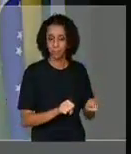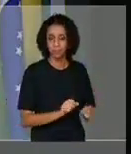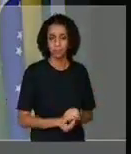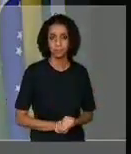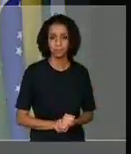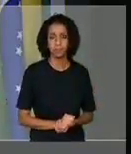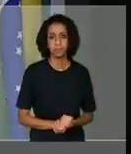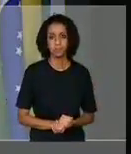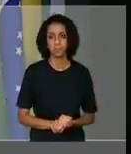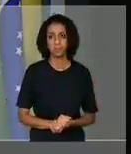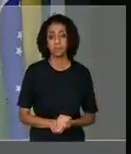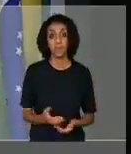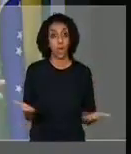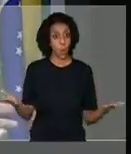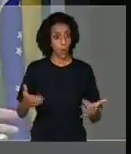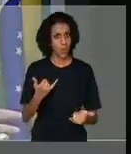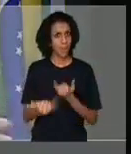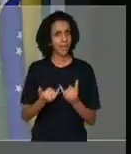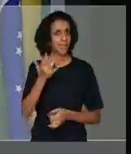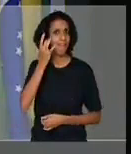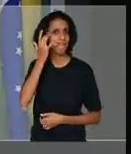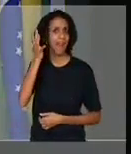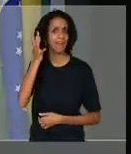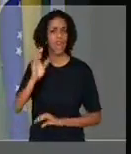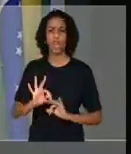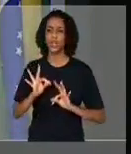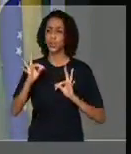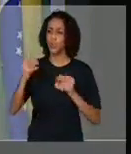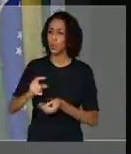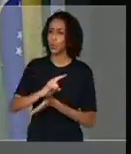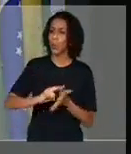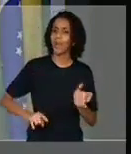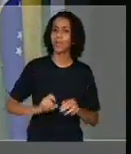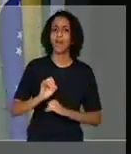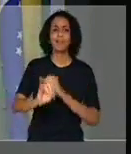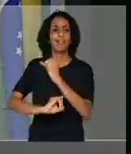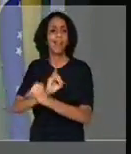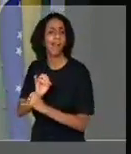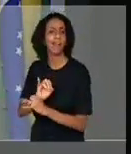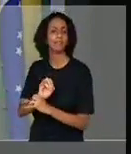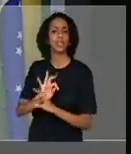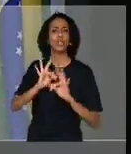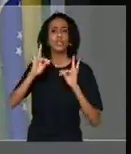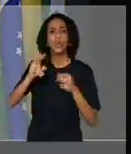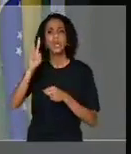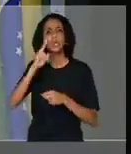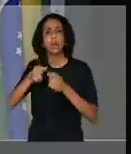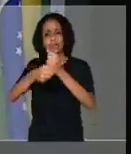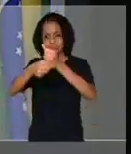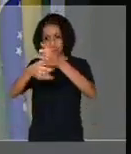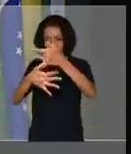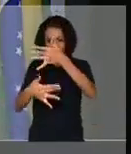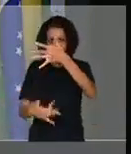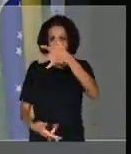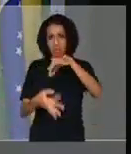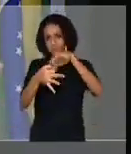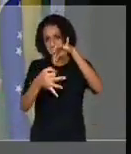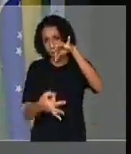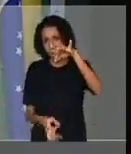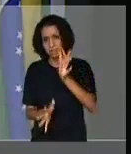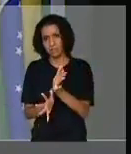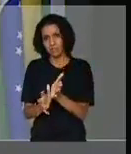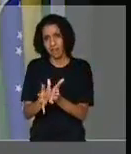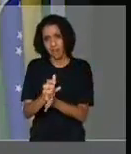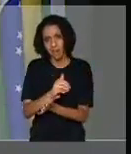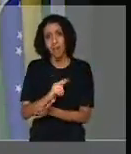Maia, parece muito fácil hoje, está tudo na internet, Wikipédia, todo um histórico, milhões e milhões